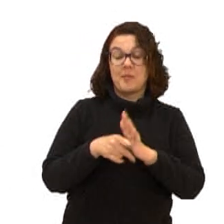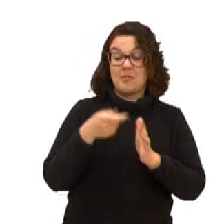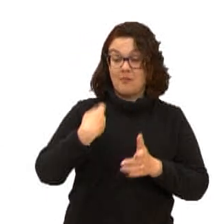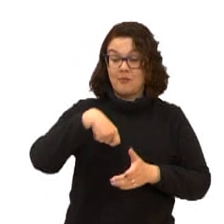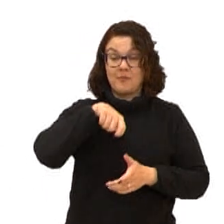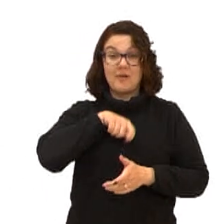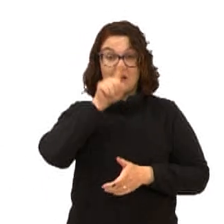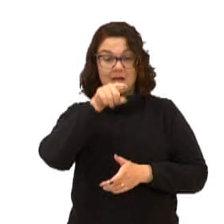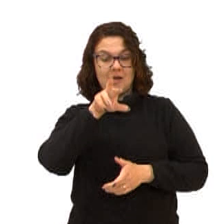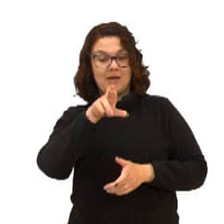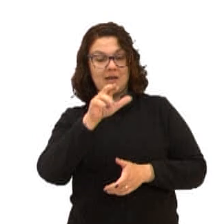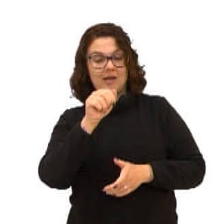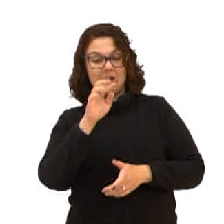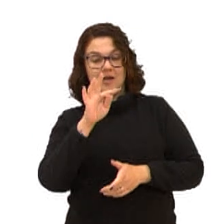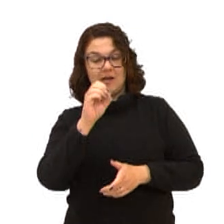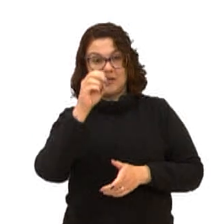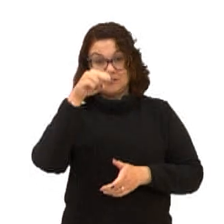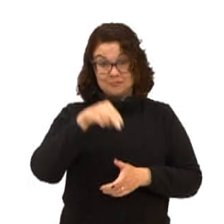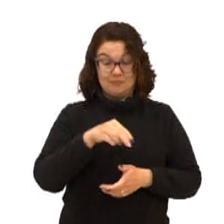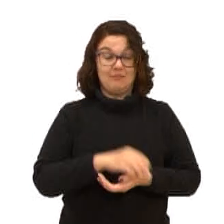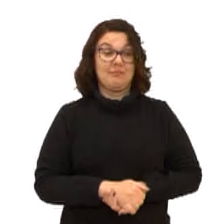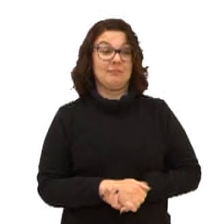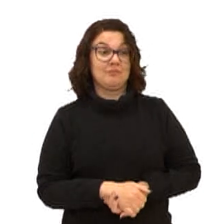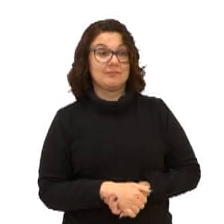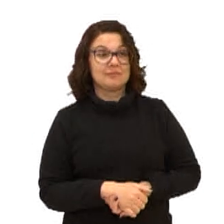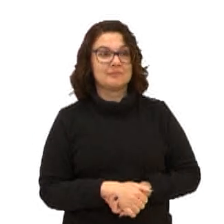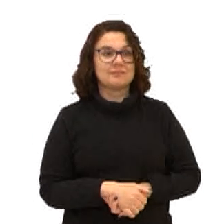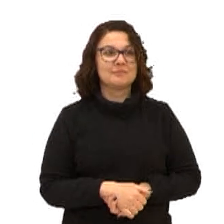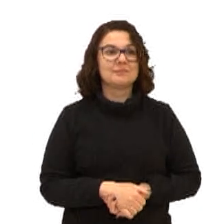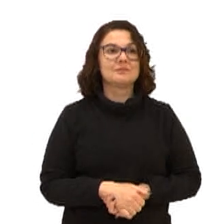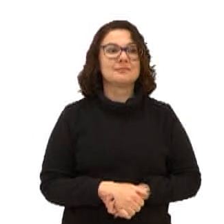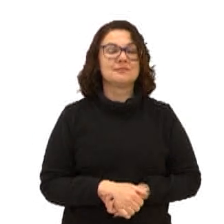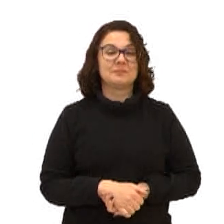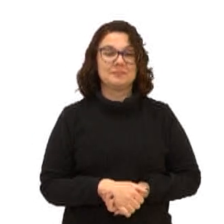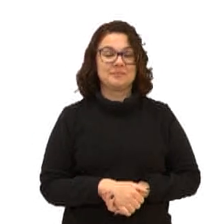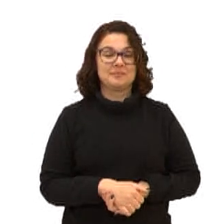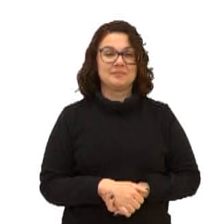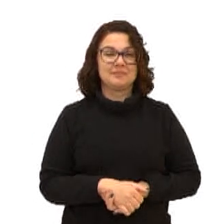é ratón, né? E ela entende as coisas ali